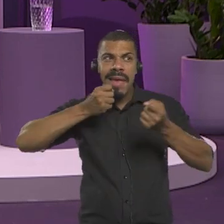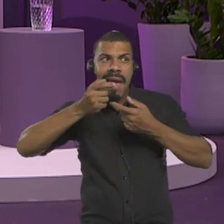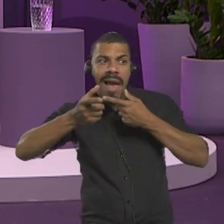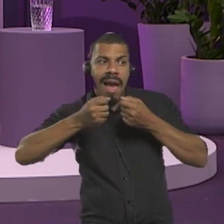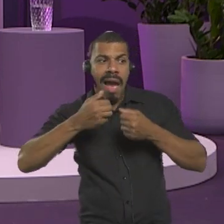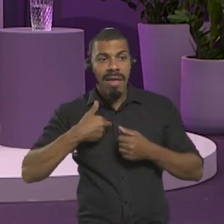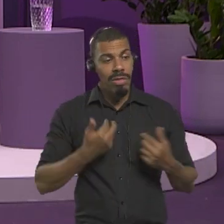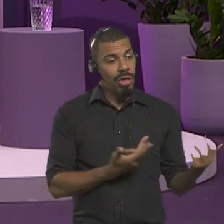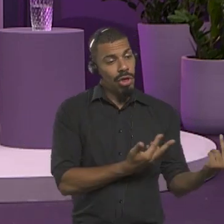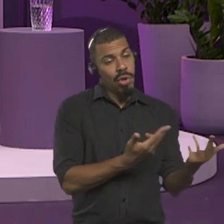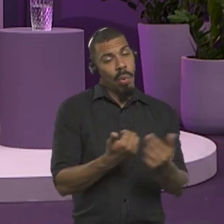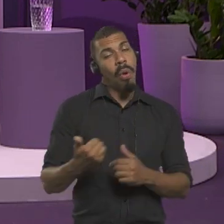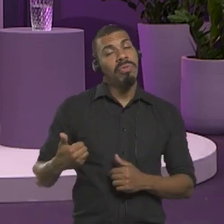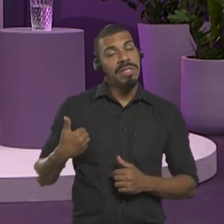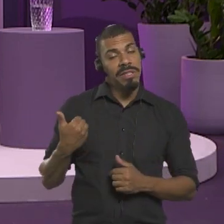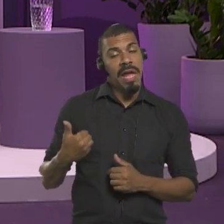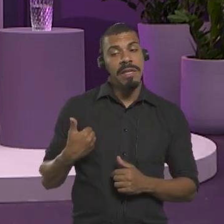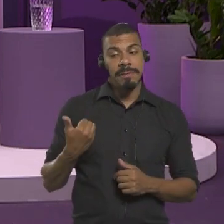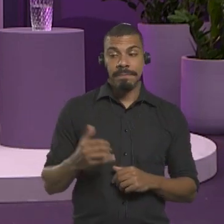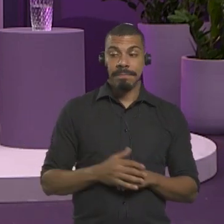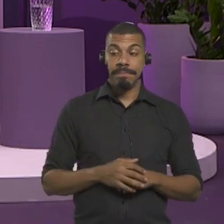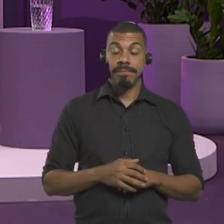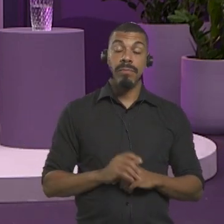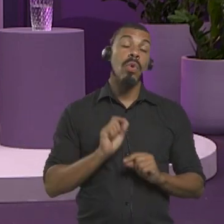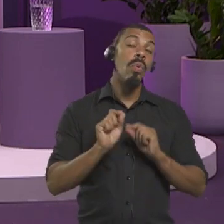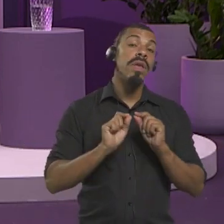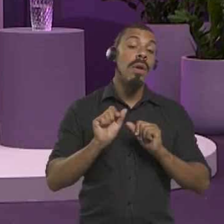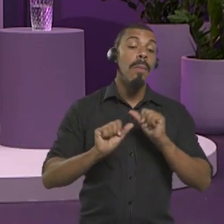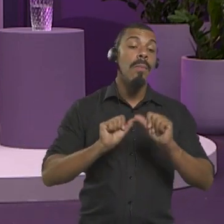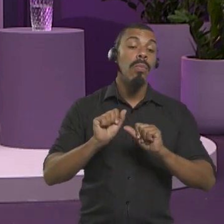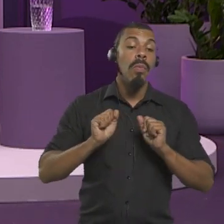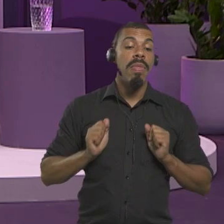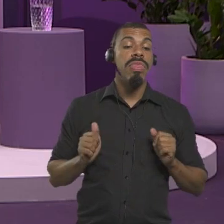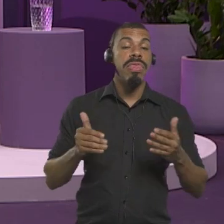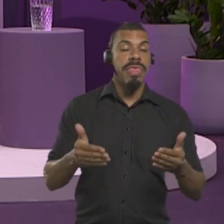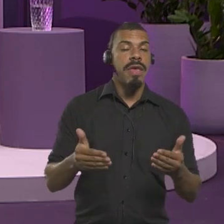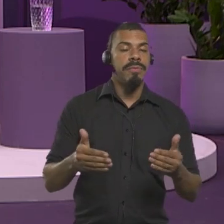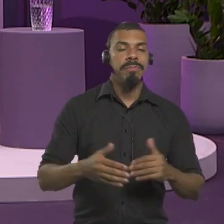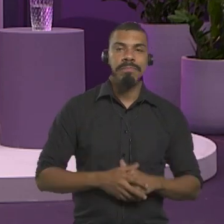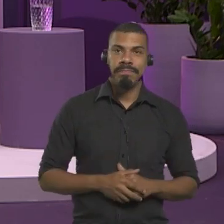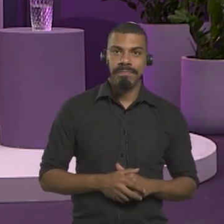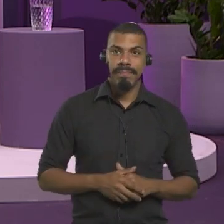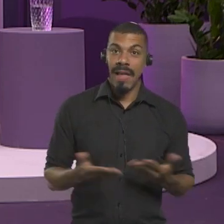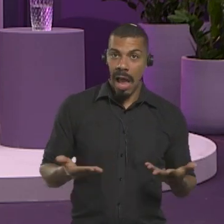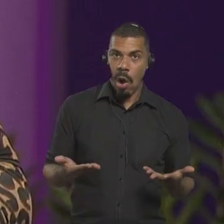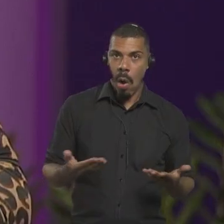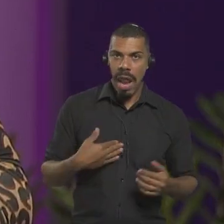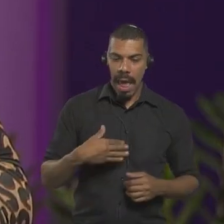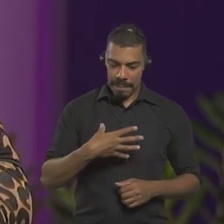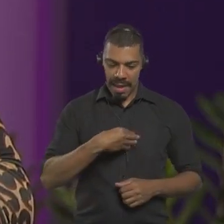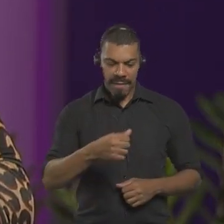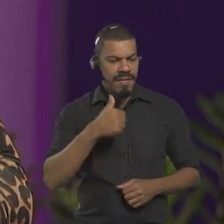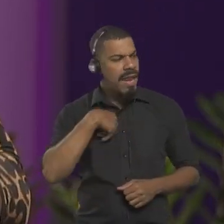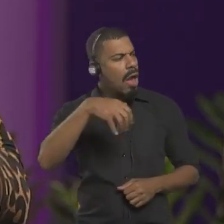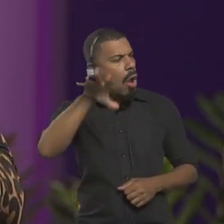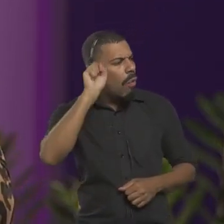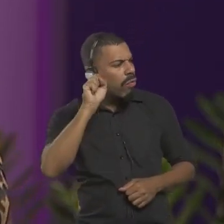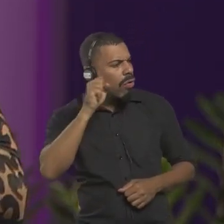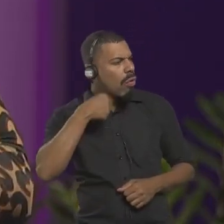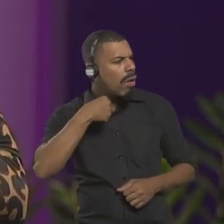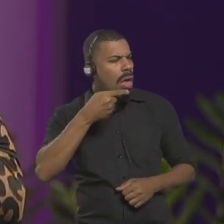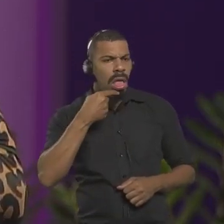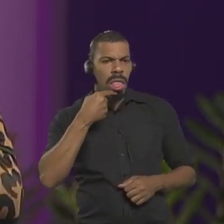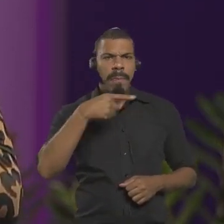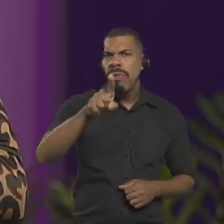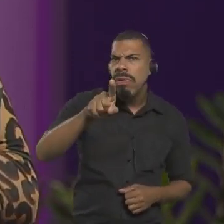estava na mesma faixa etária. O que mudou foi a forma de reação agora. Me conta. Ela reage. É. Ela Conta reage. aquela história que Ela você me contou